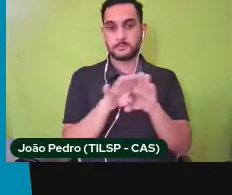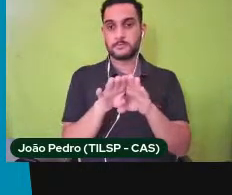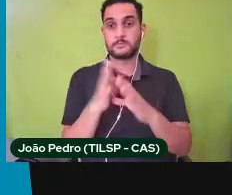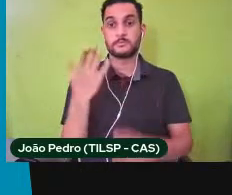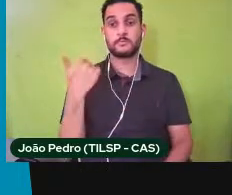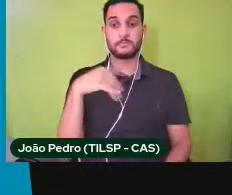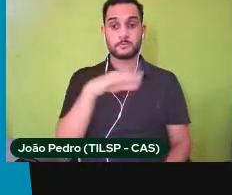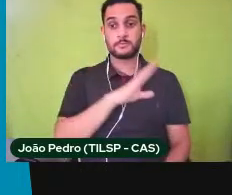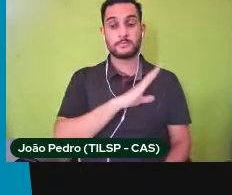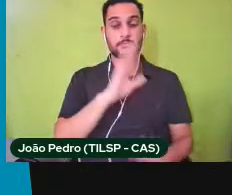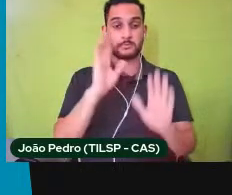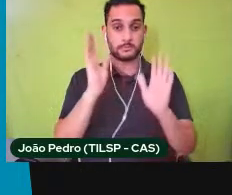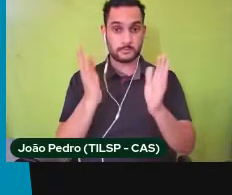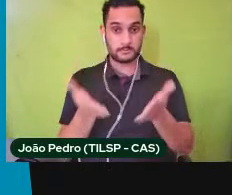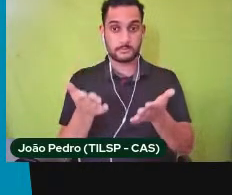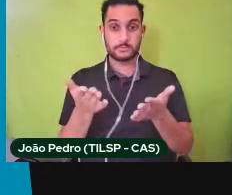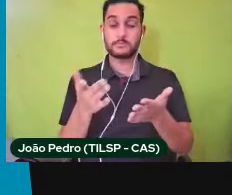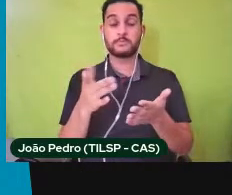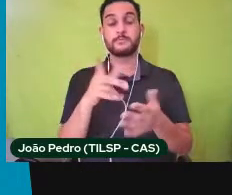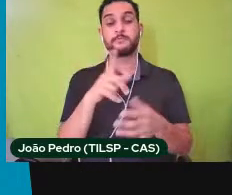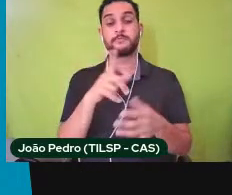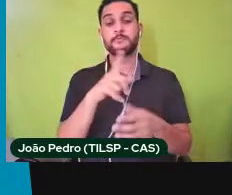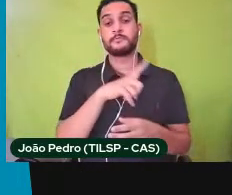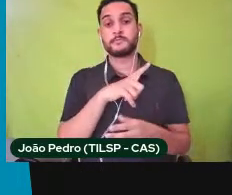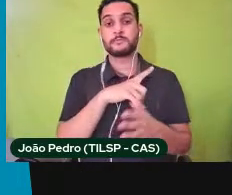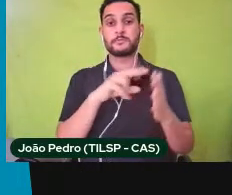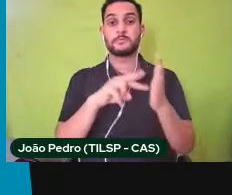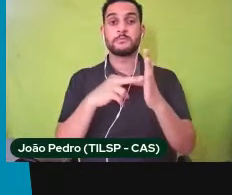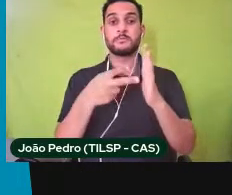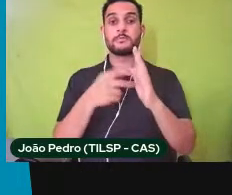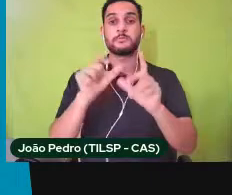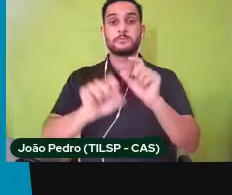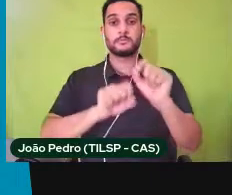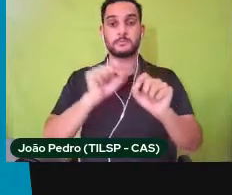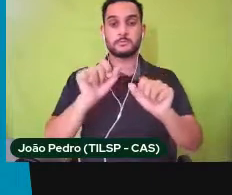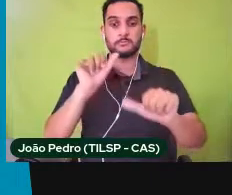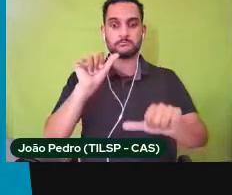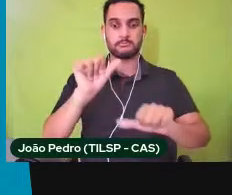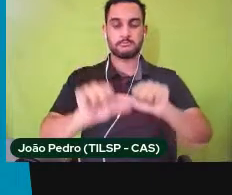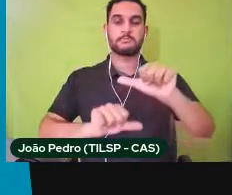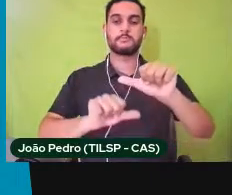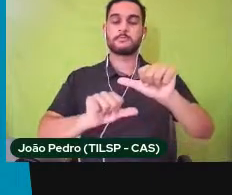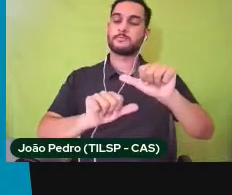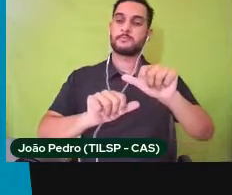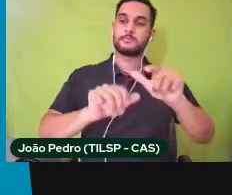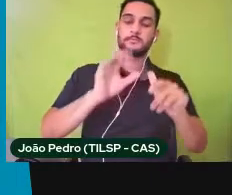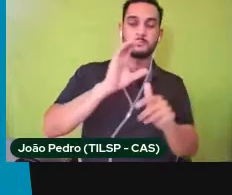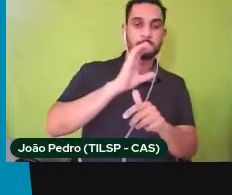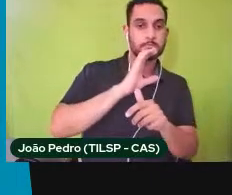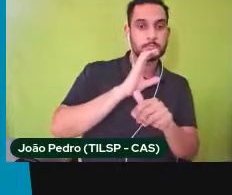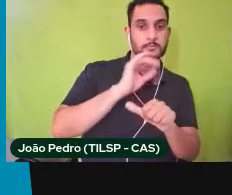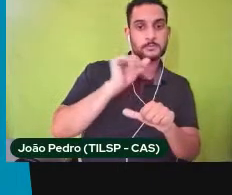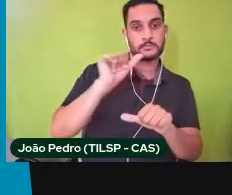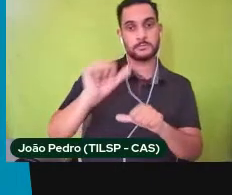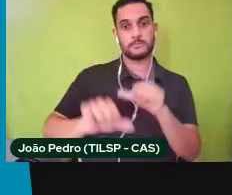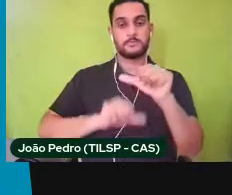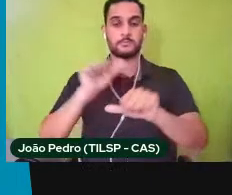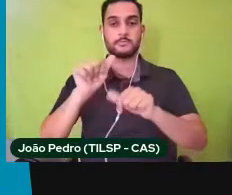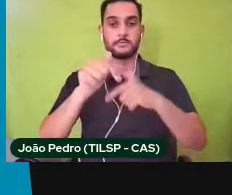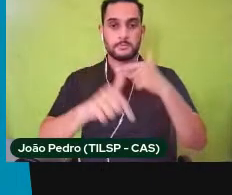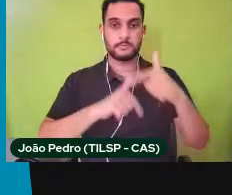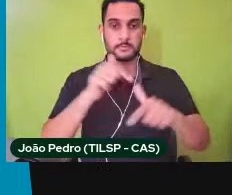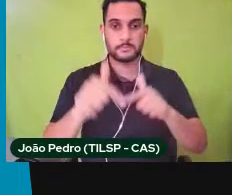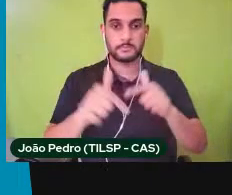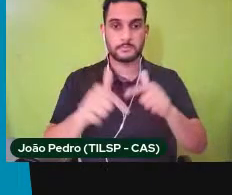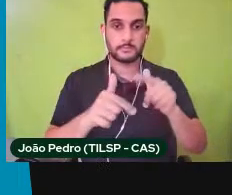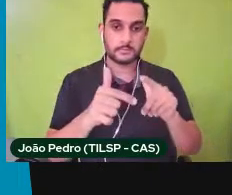temos, assim, de uma maneira geral, o que significa essa transformação em ação do que é proposto